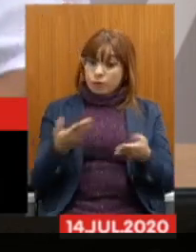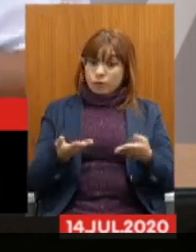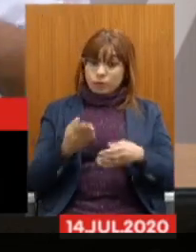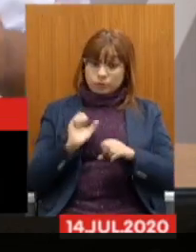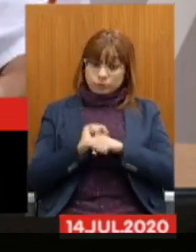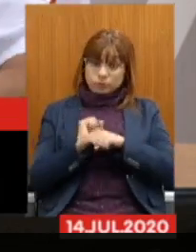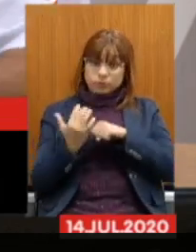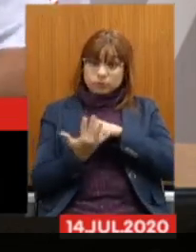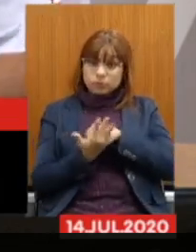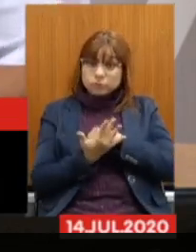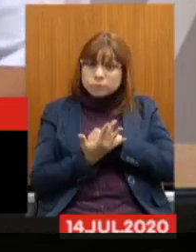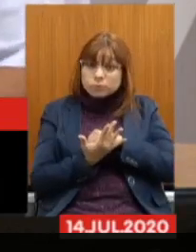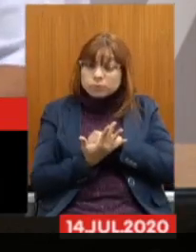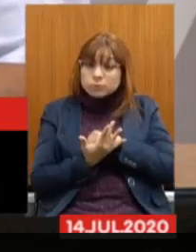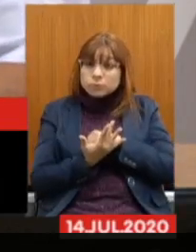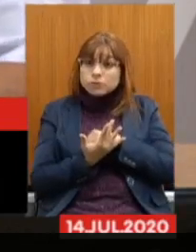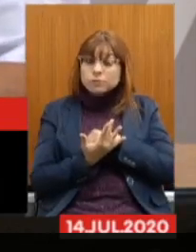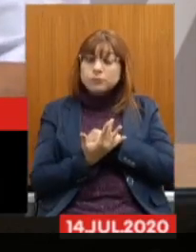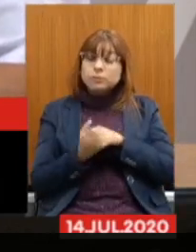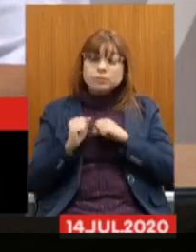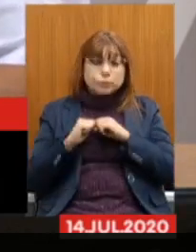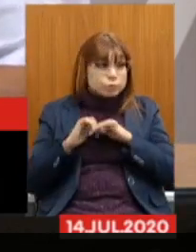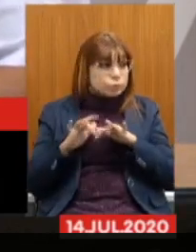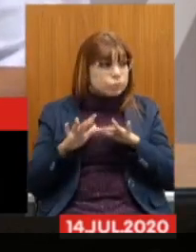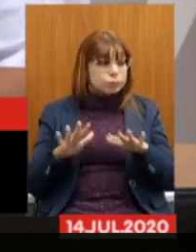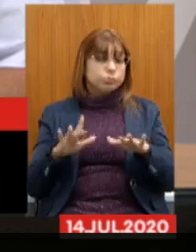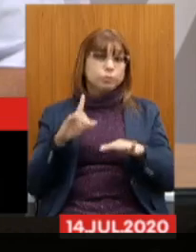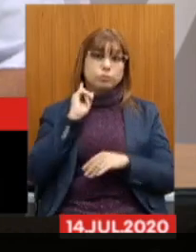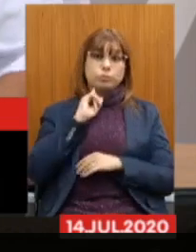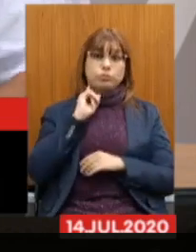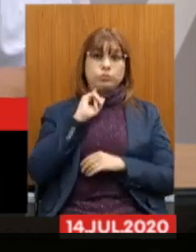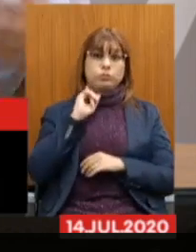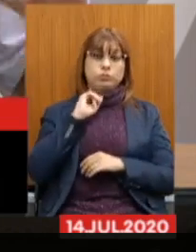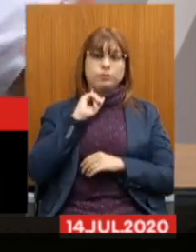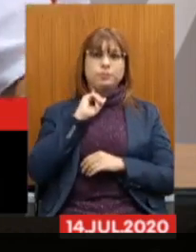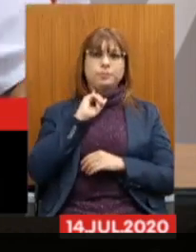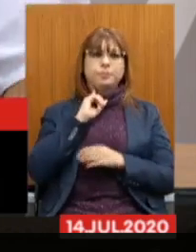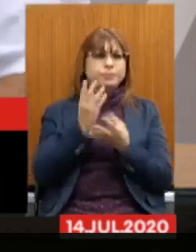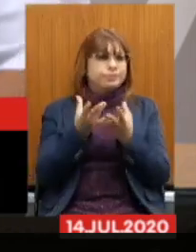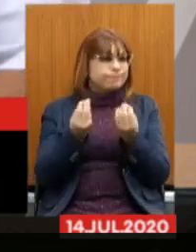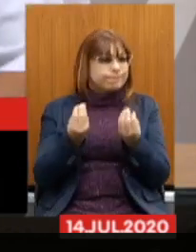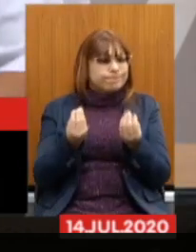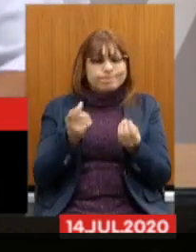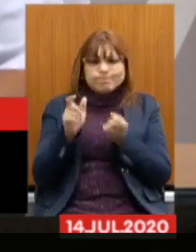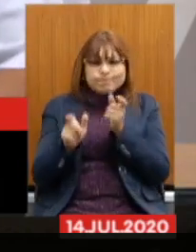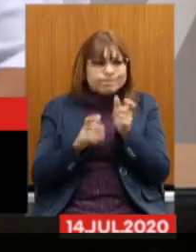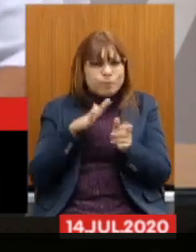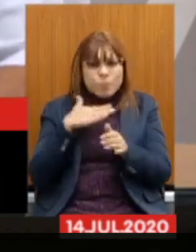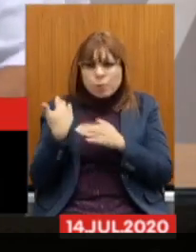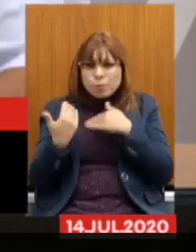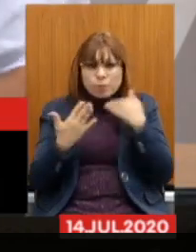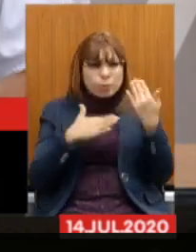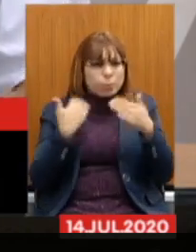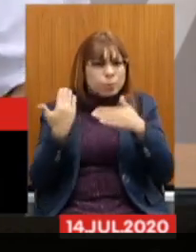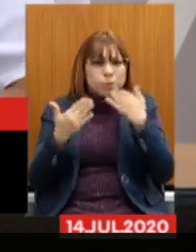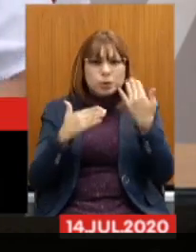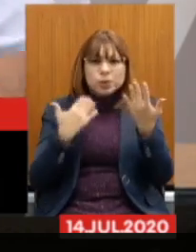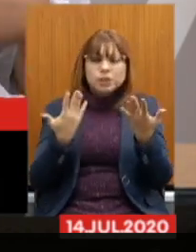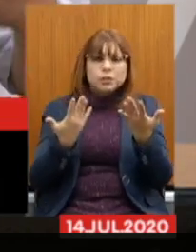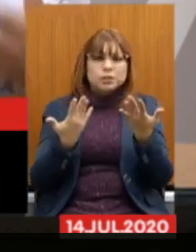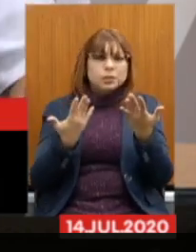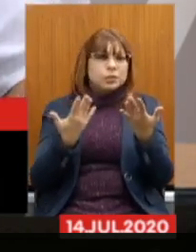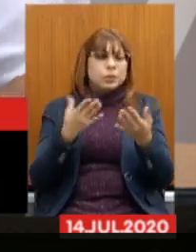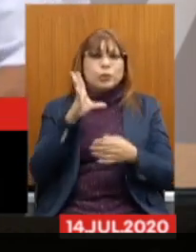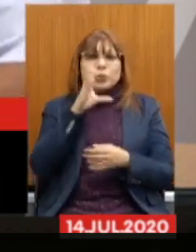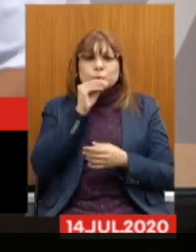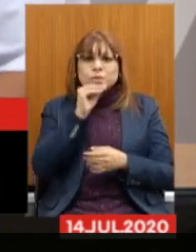está em pico, em Minas Gerais, onde pessoas estão morrendo, onde o trabalhador da saúde está